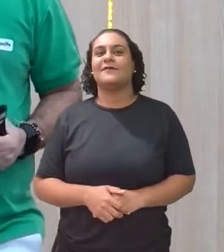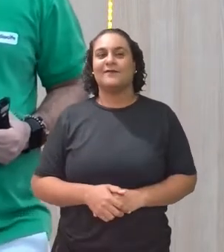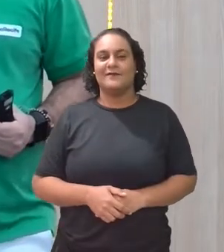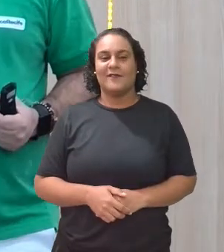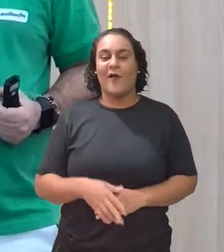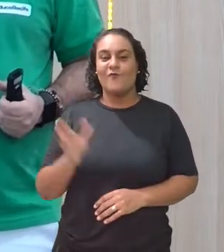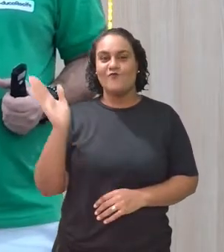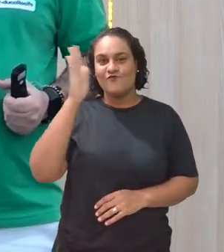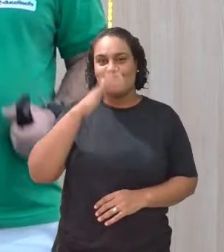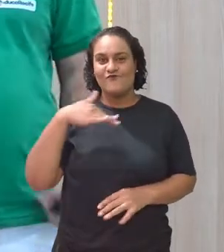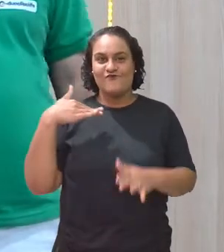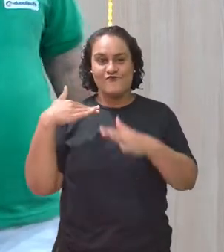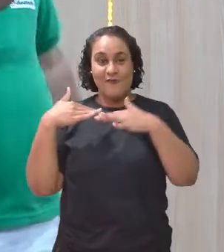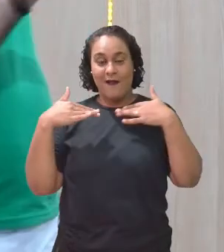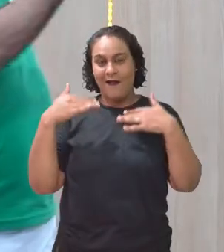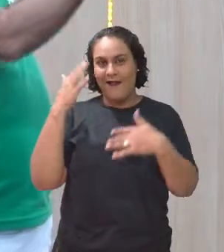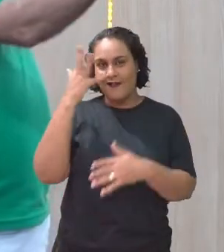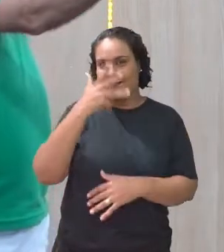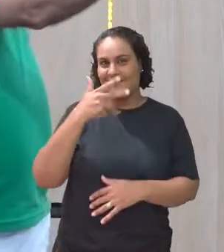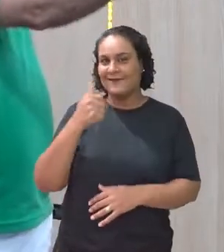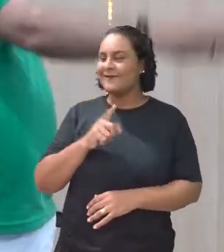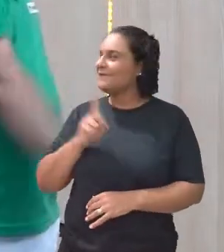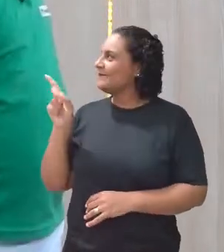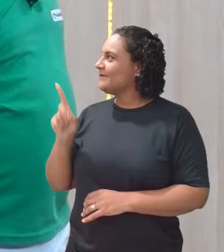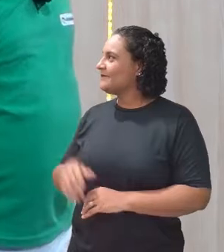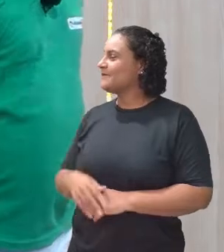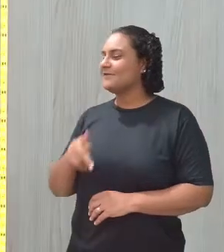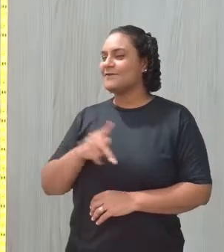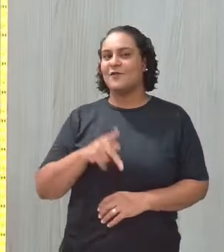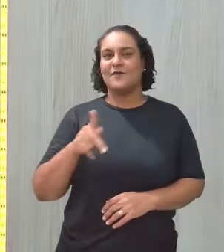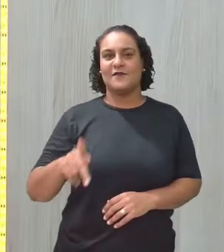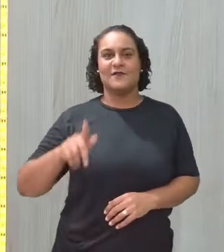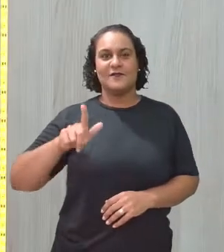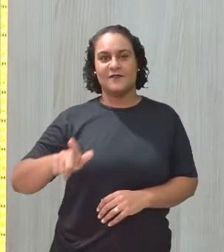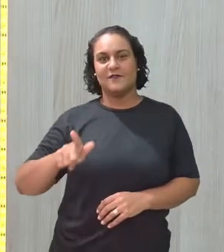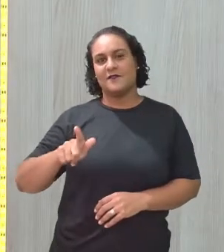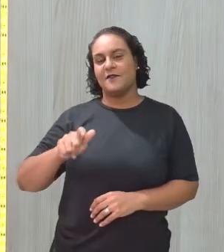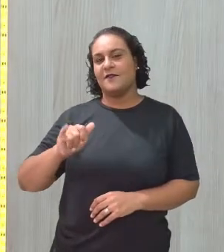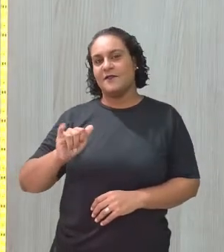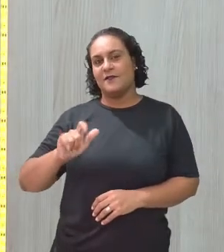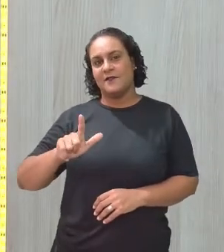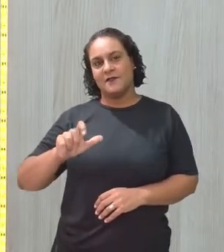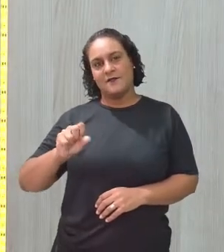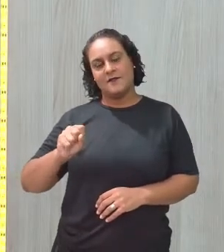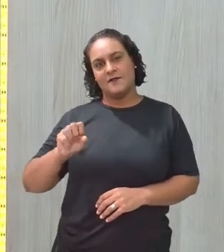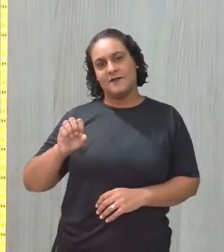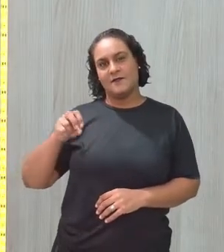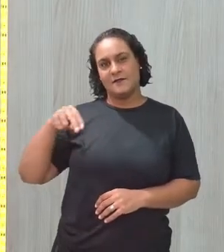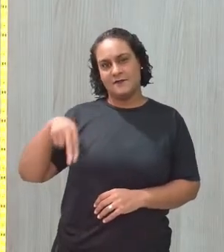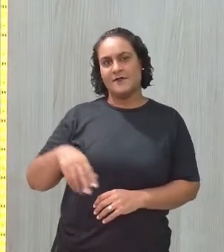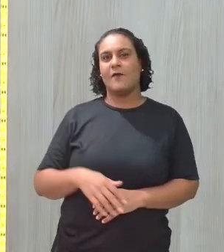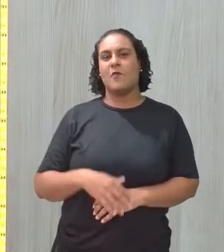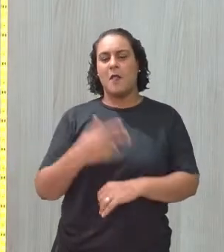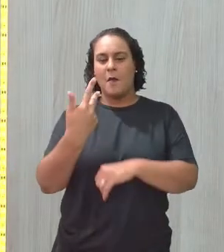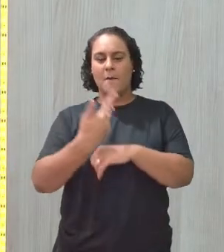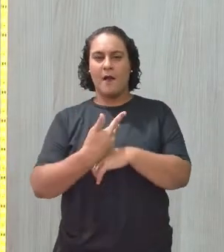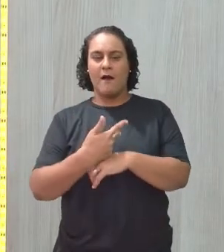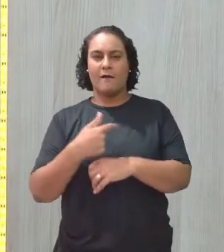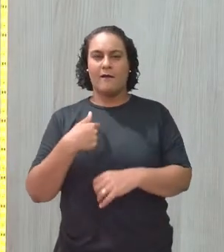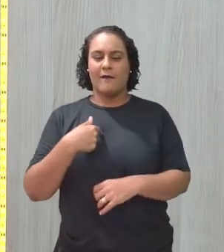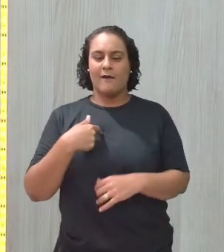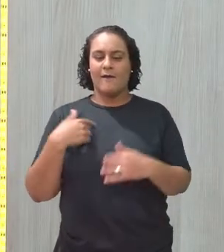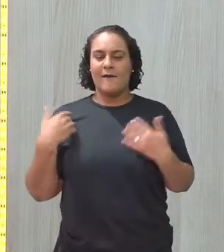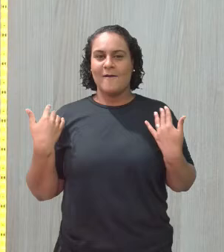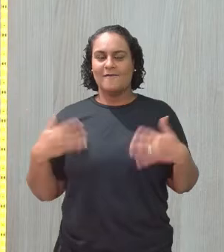rostinho lindo aqui da EMAD, o professor Gilson. E aí, Pois professor, tudo bom? Tudo bem, tudo na paz. O Bilipo já cortou aqui pro garotinho, o blogueirinho da